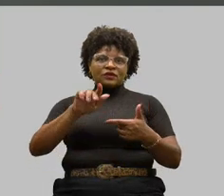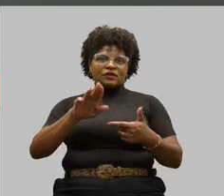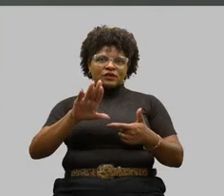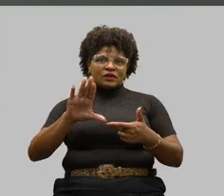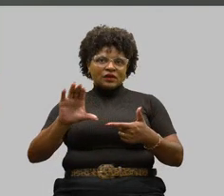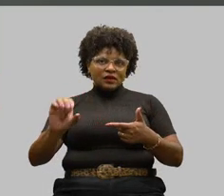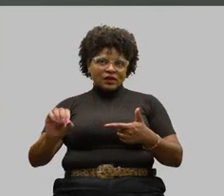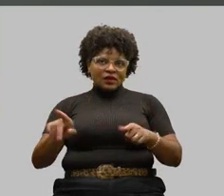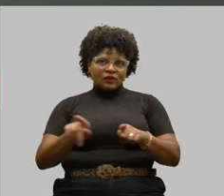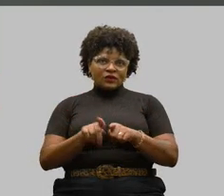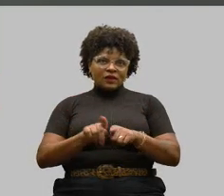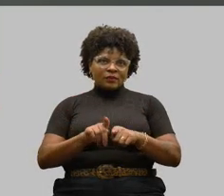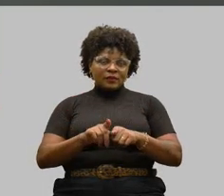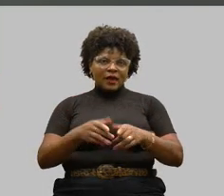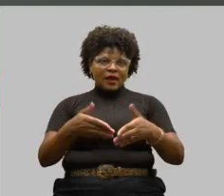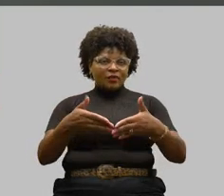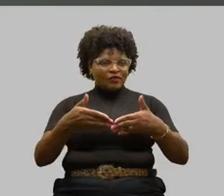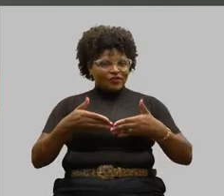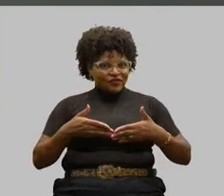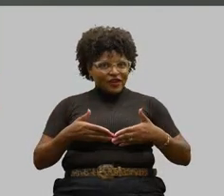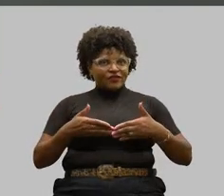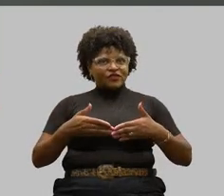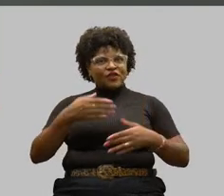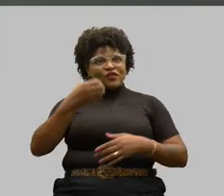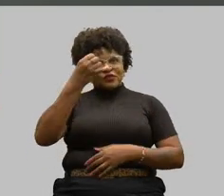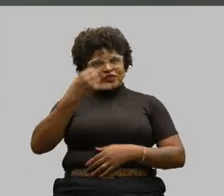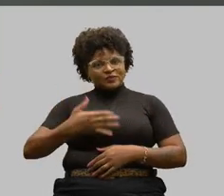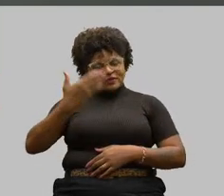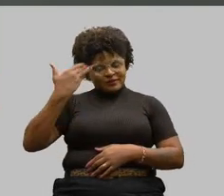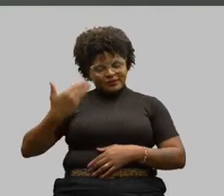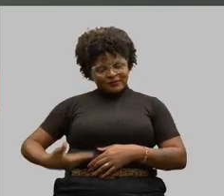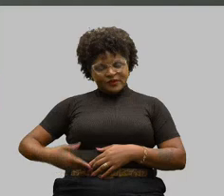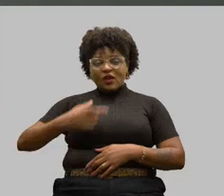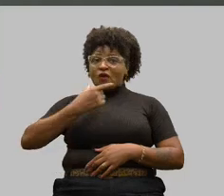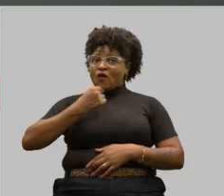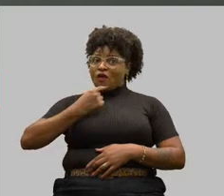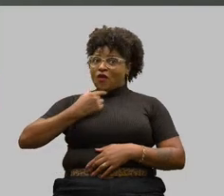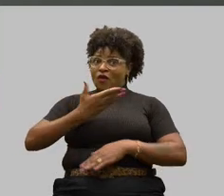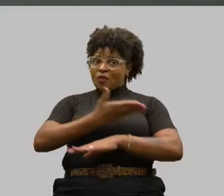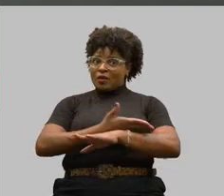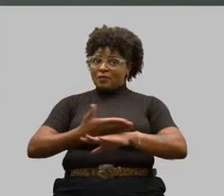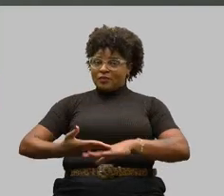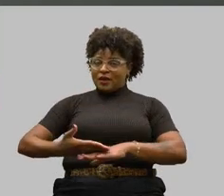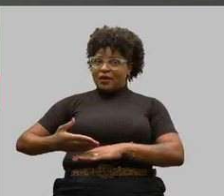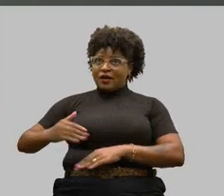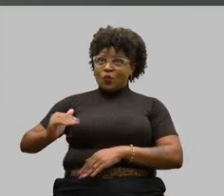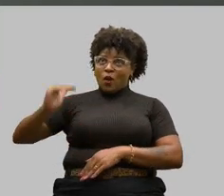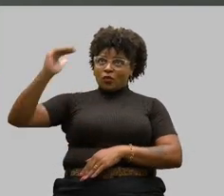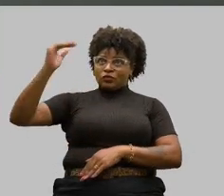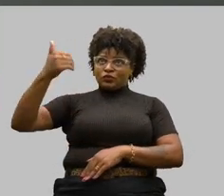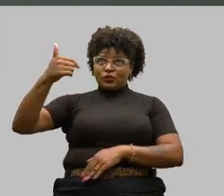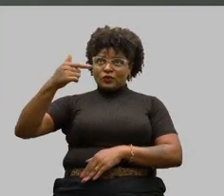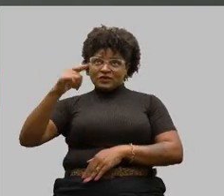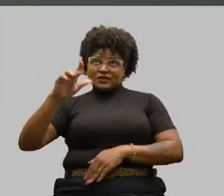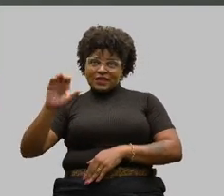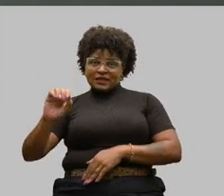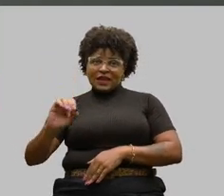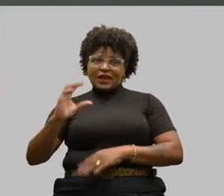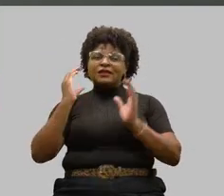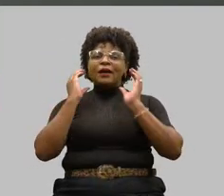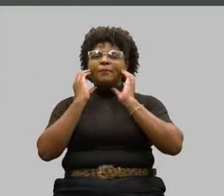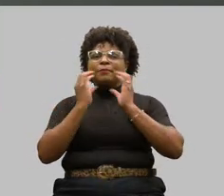peço permissão para fazer minha audiodescrição sou um homem branco de um metro e 70 barba cabelo curto